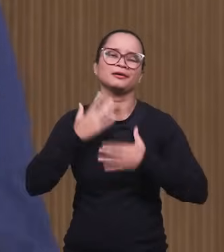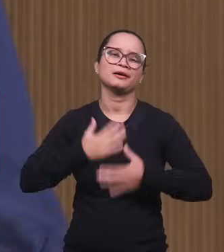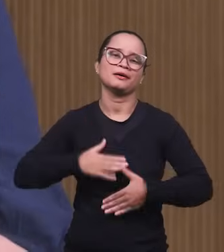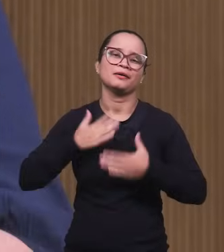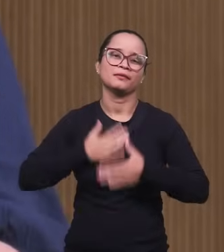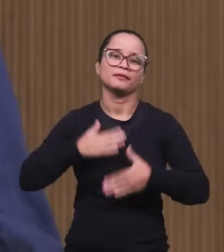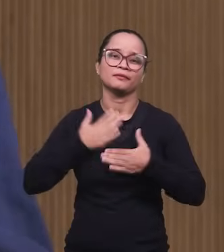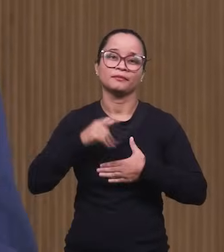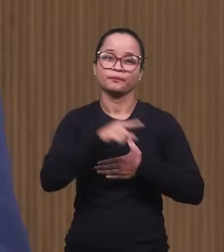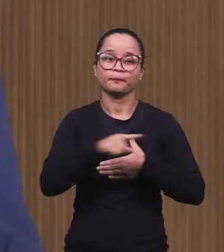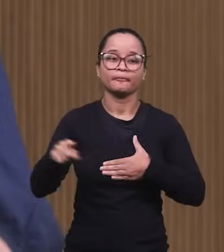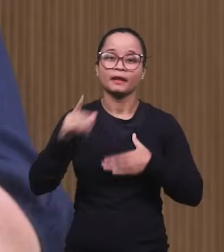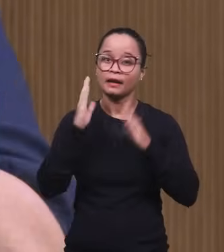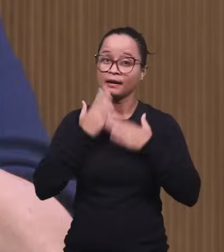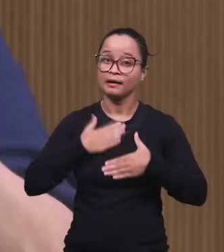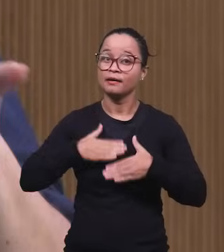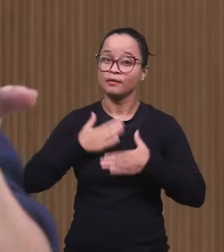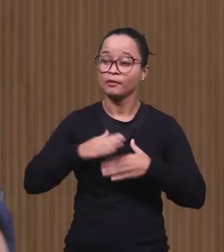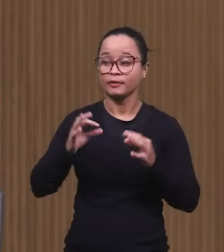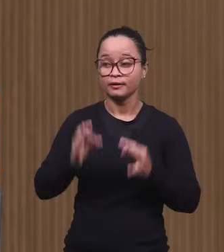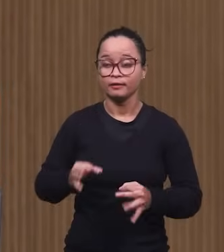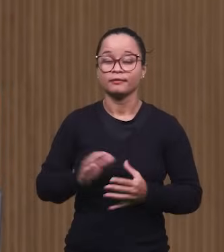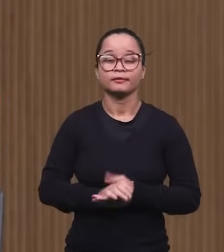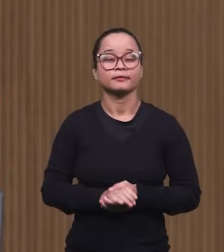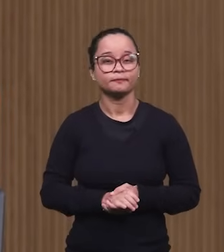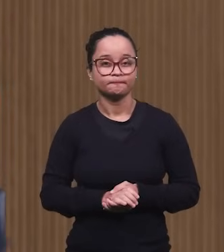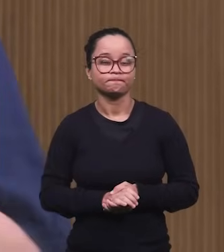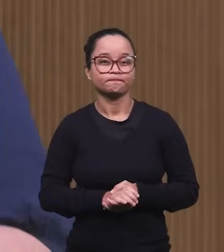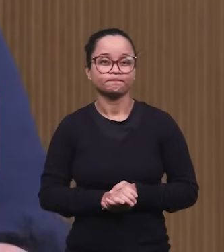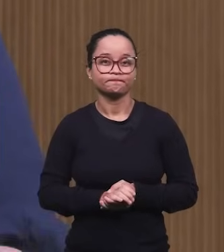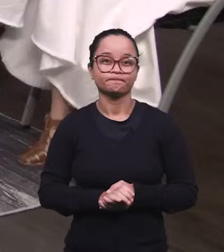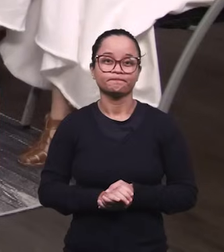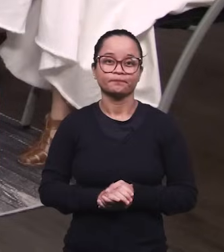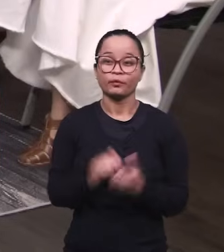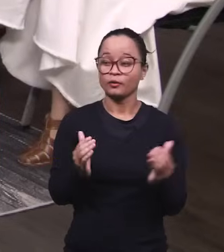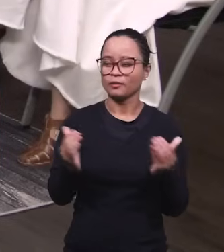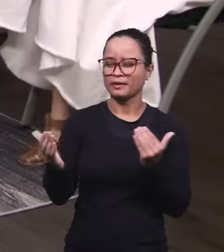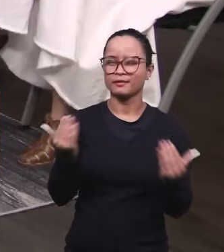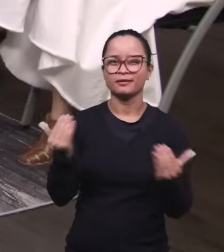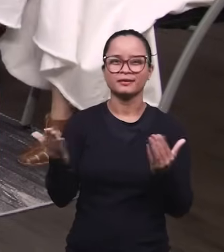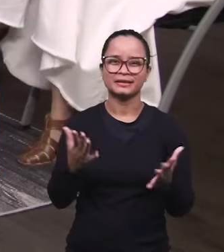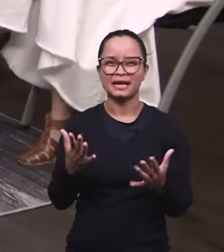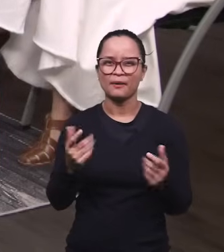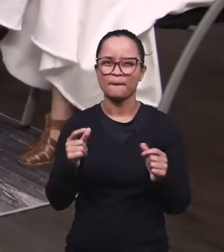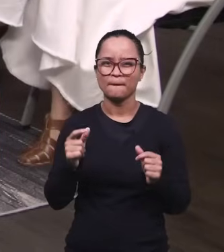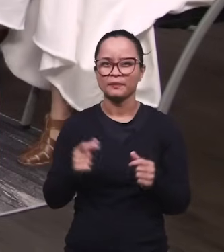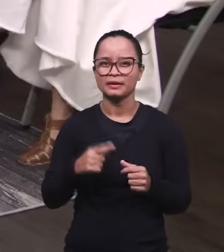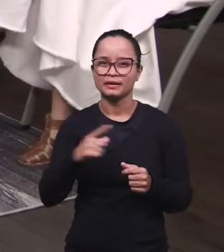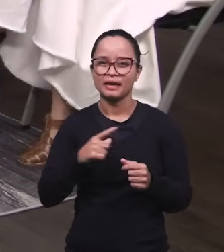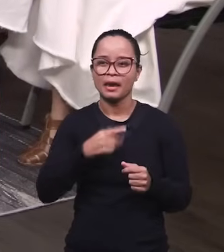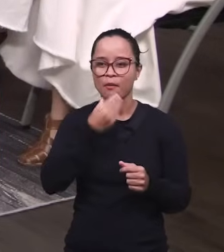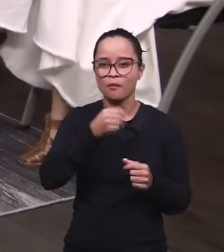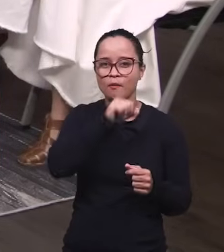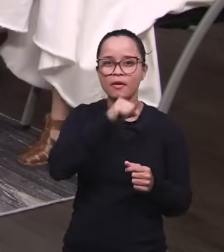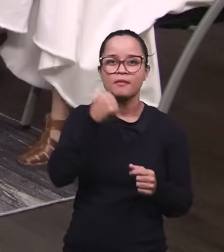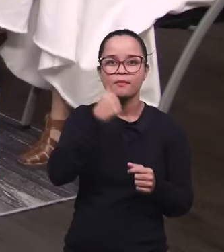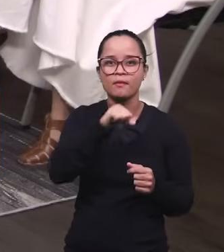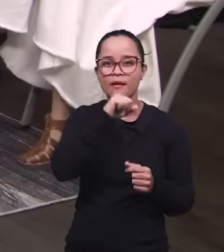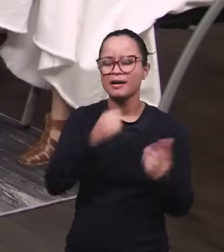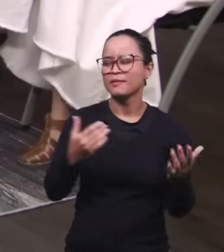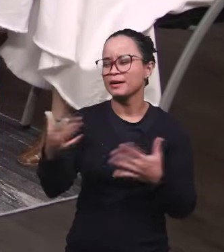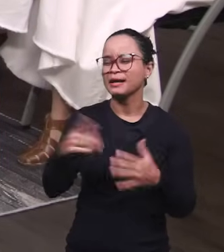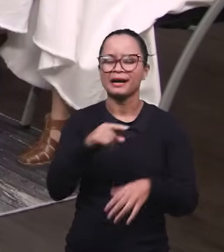parte, vai ler fluente, vai dar tudo certo. Né? Até a comparação, né? Nessa fase, os pais comparam